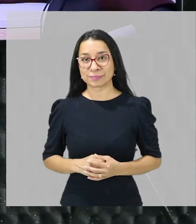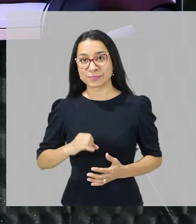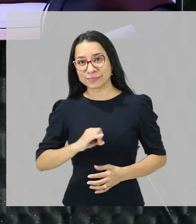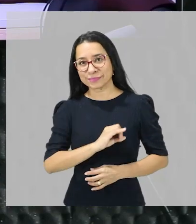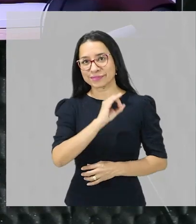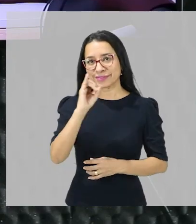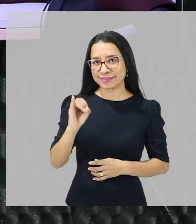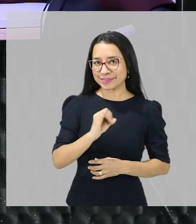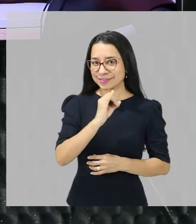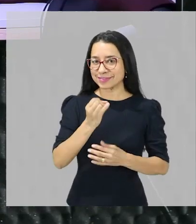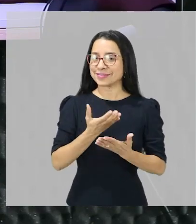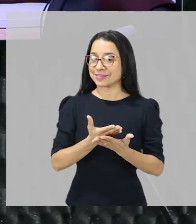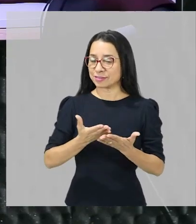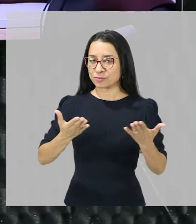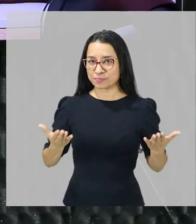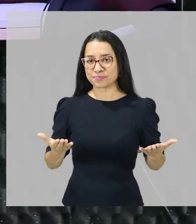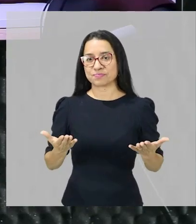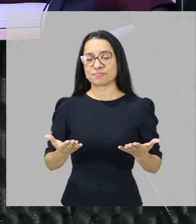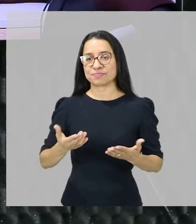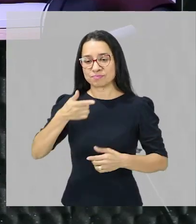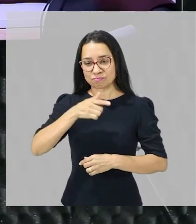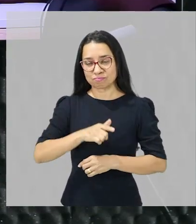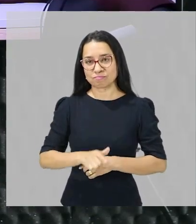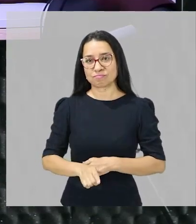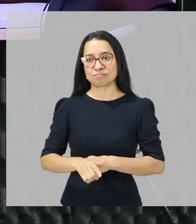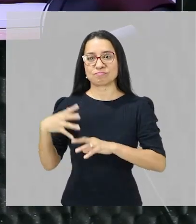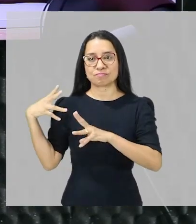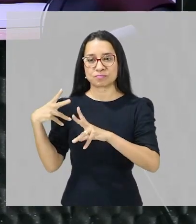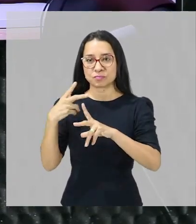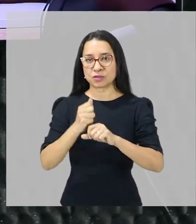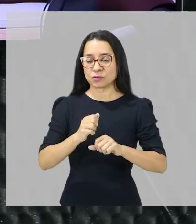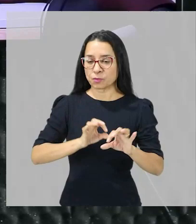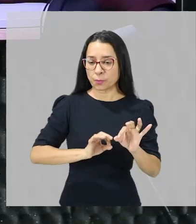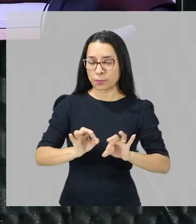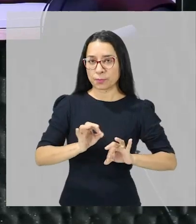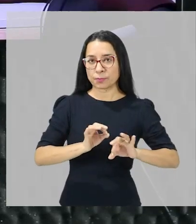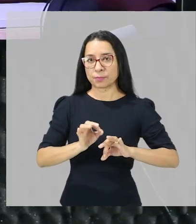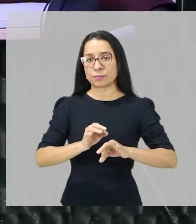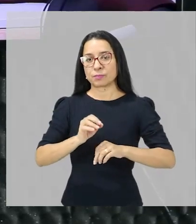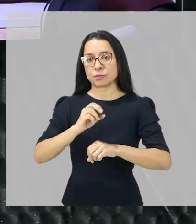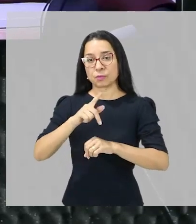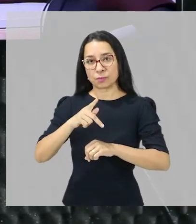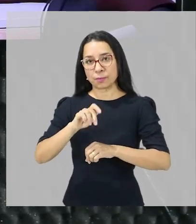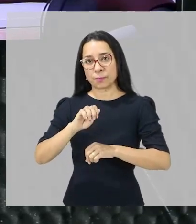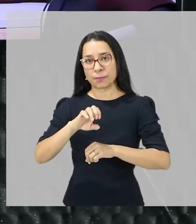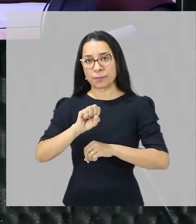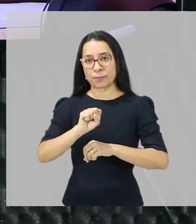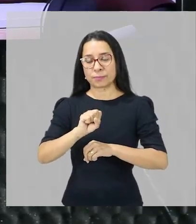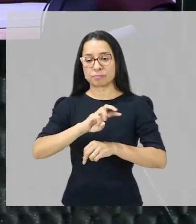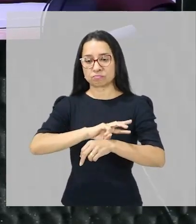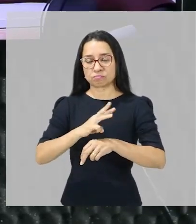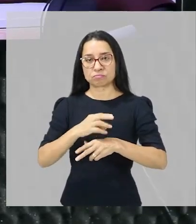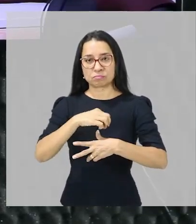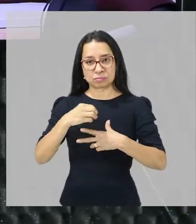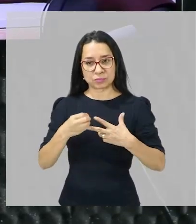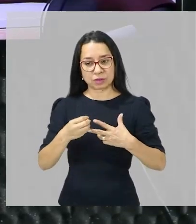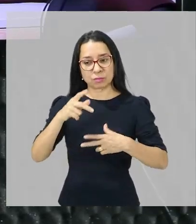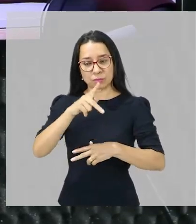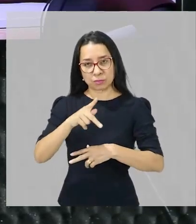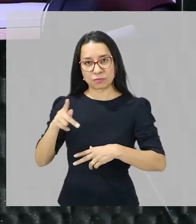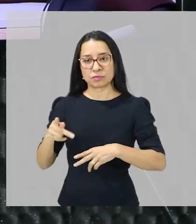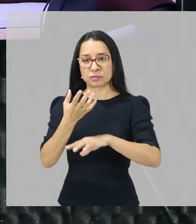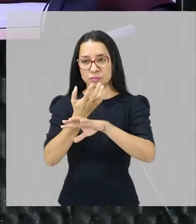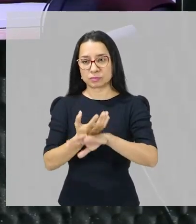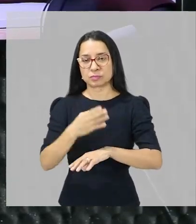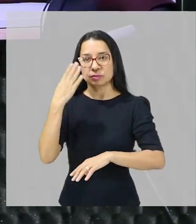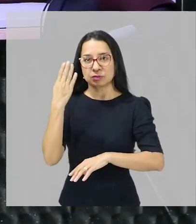Fala, galerinha, sejam bem-vindos a mais uma revisão aqui do nosso preparatório do PAIS UEMA Enem. Eu sou o professor Celso Almeida, seu professor de